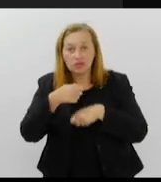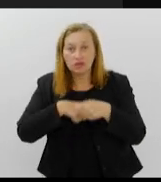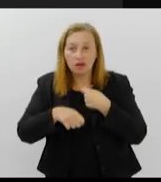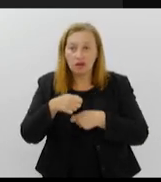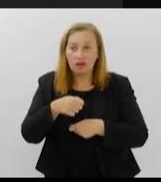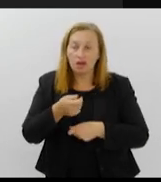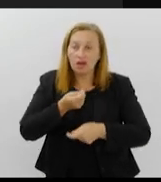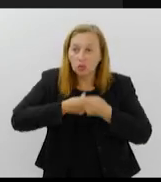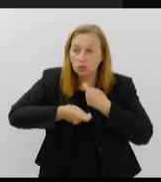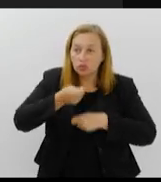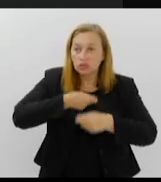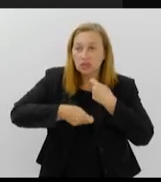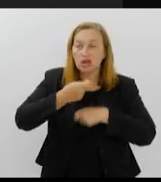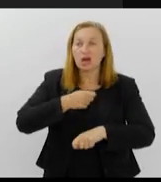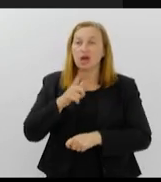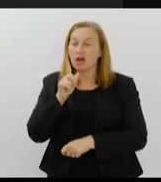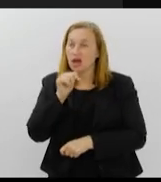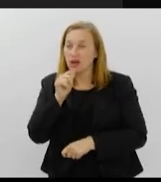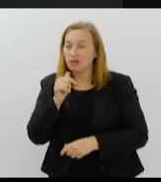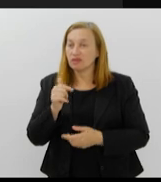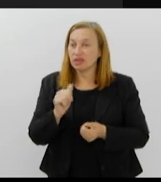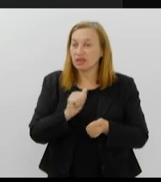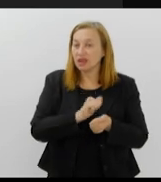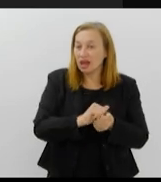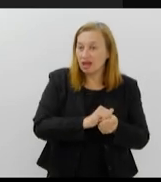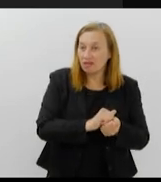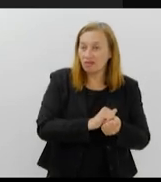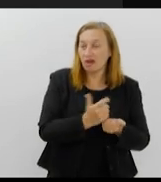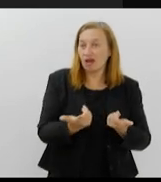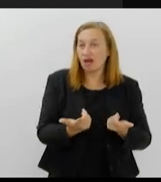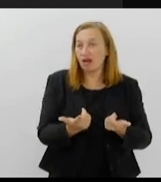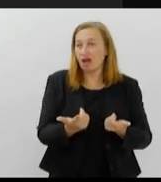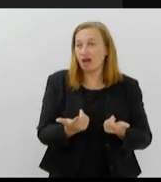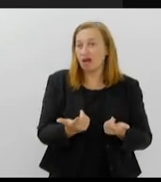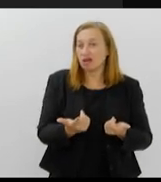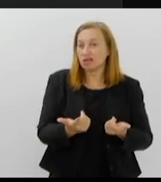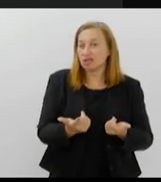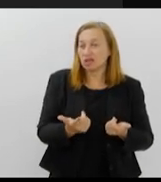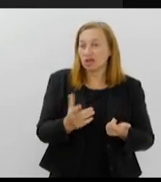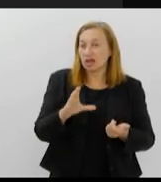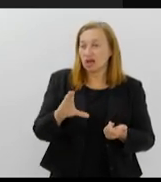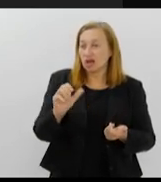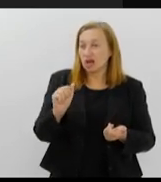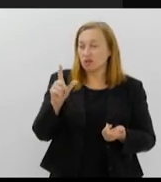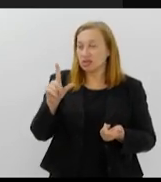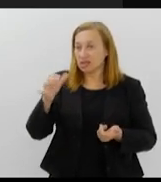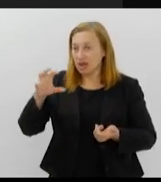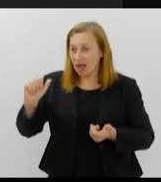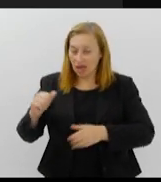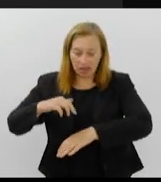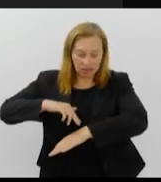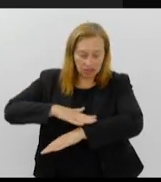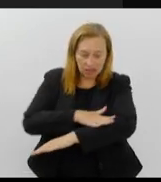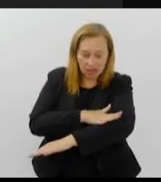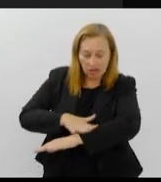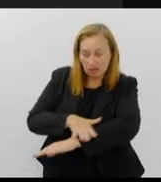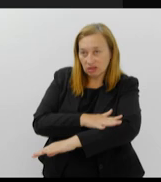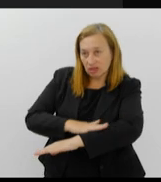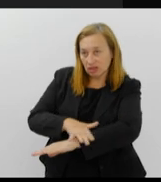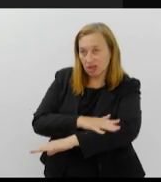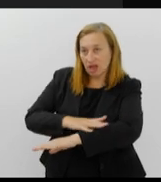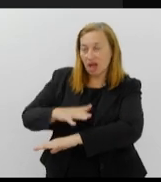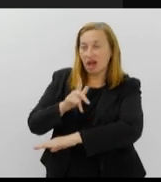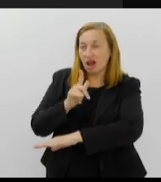em vez de lavar calçadas e fazer lavagem de ambientes como supermercados, etc.,